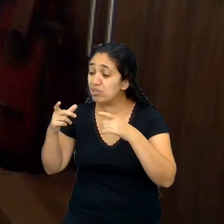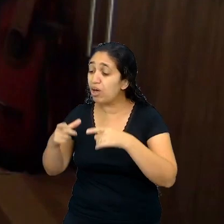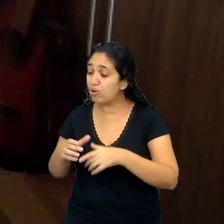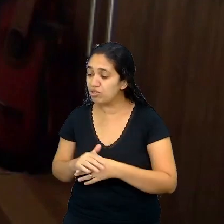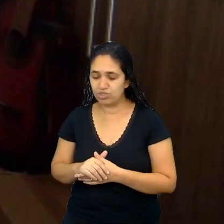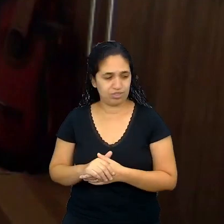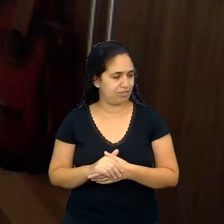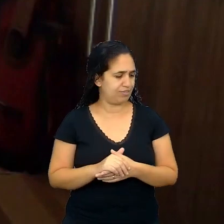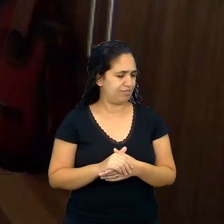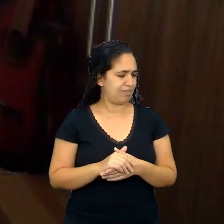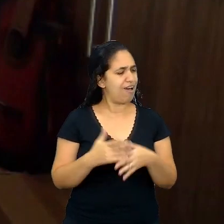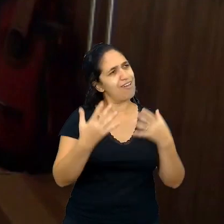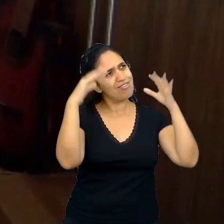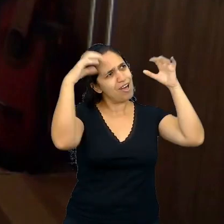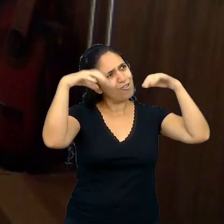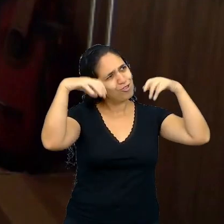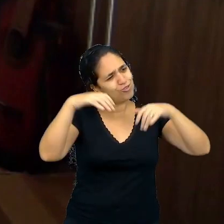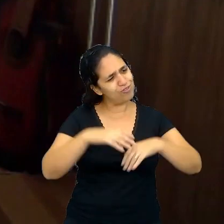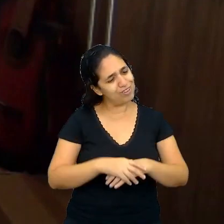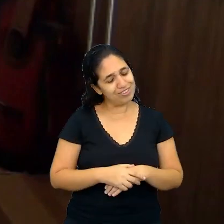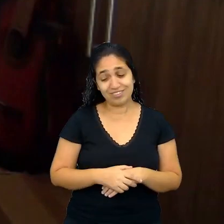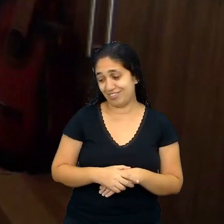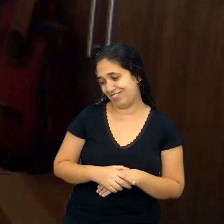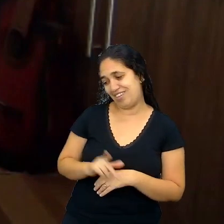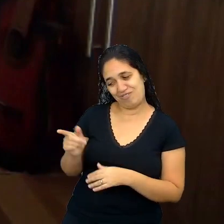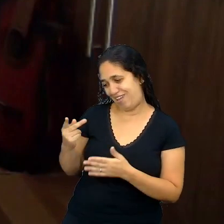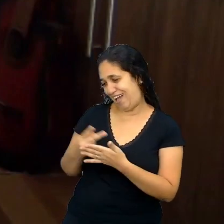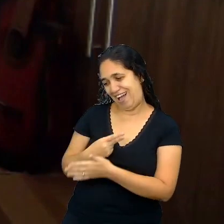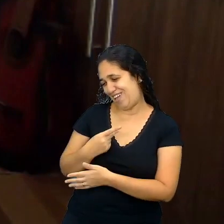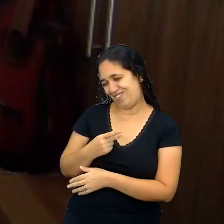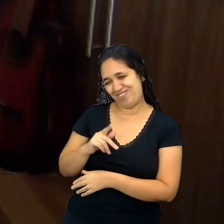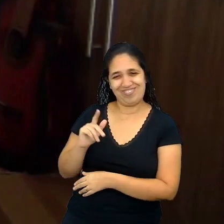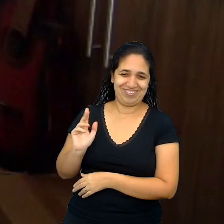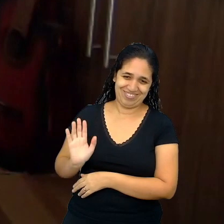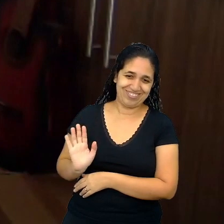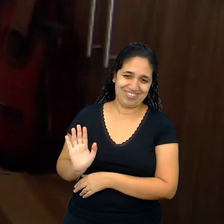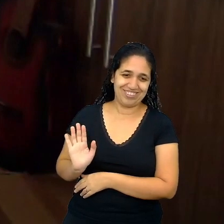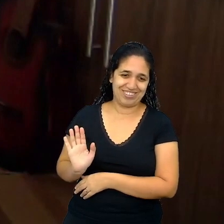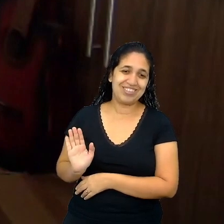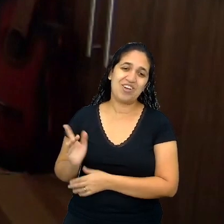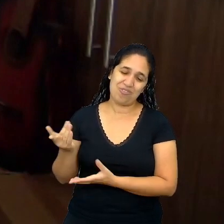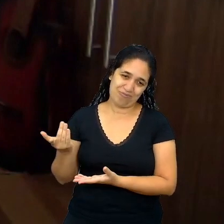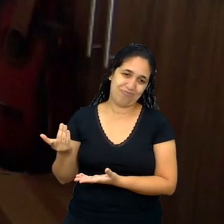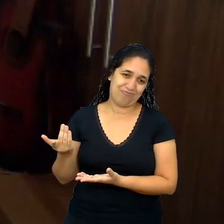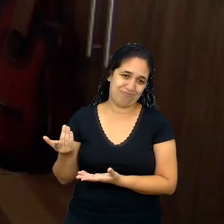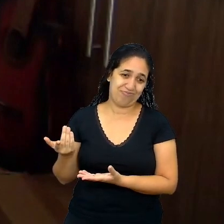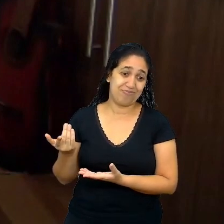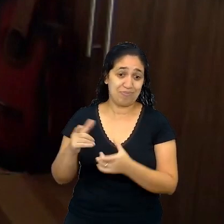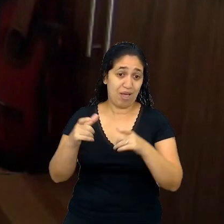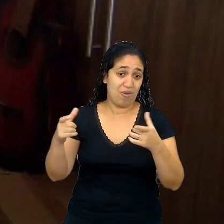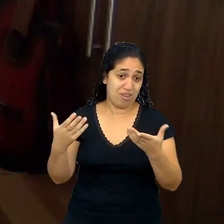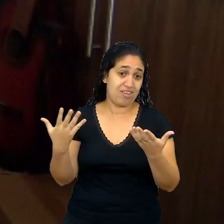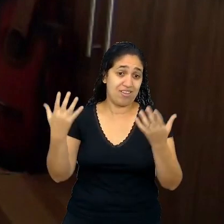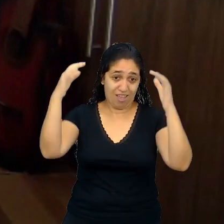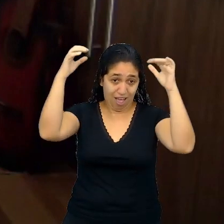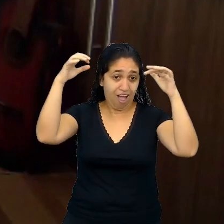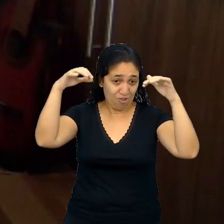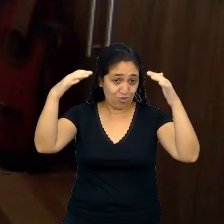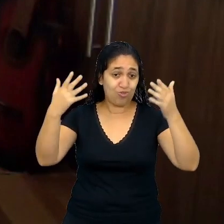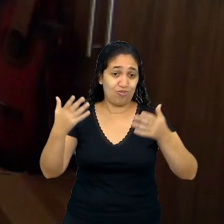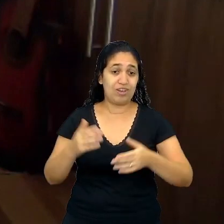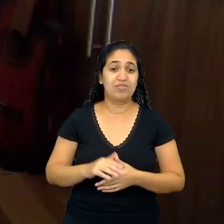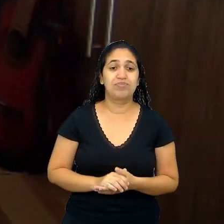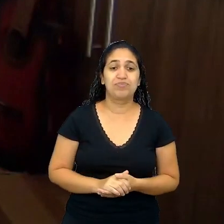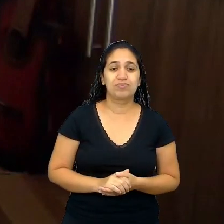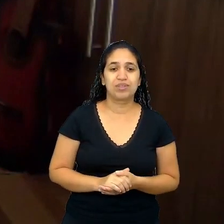Ele, vem da chuva. Eu falei, você não está errado, realmente a água, ela, boa parte dela vem para as represas, ela vem da chuva,